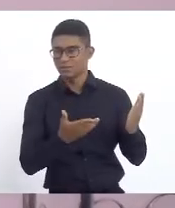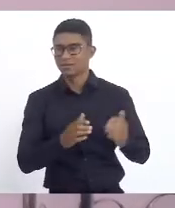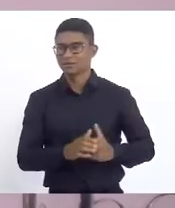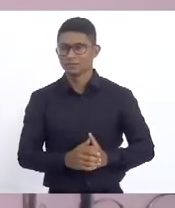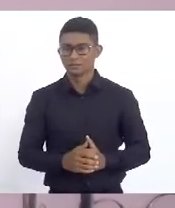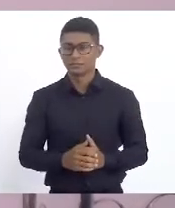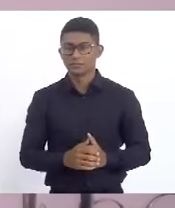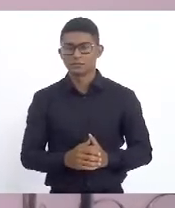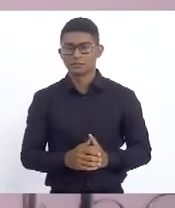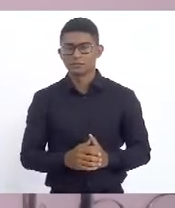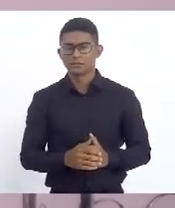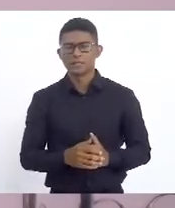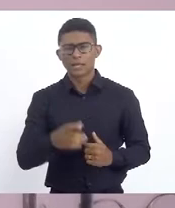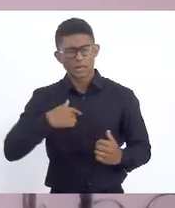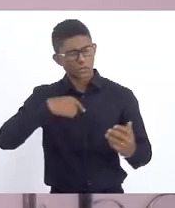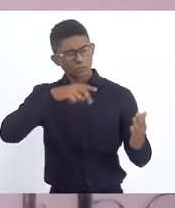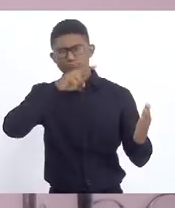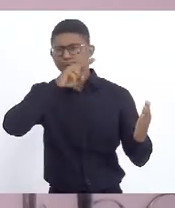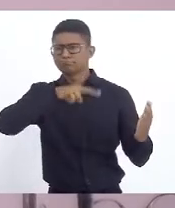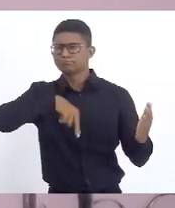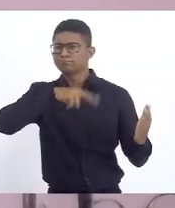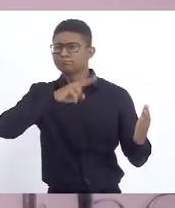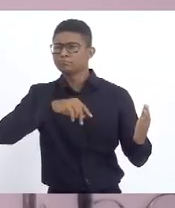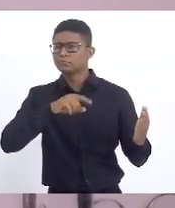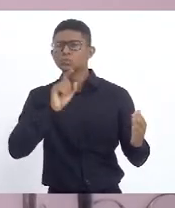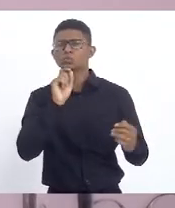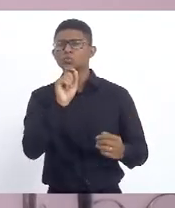que a operação da assistida,